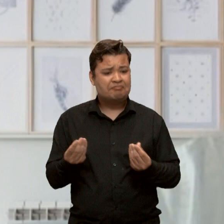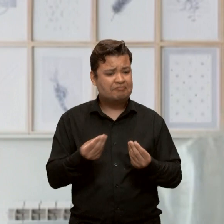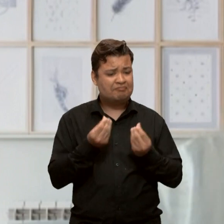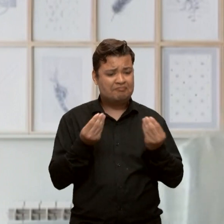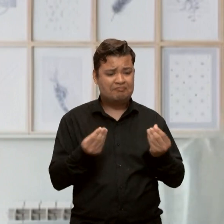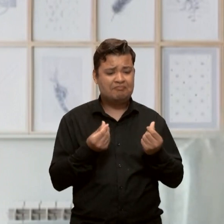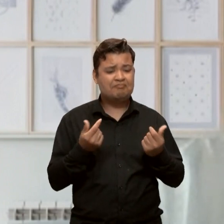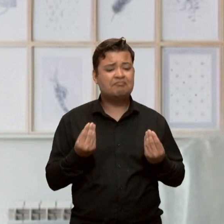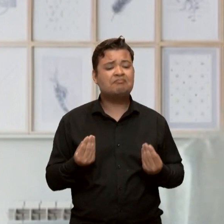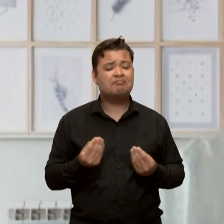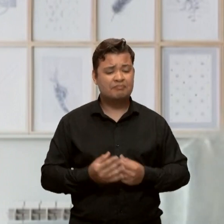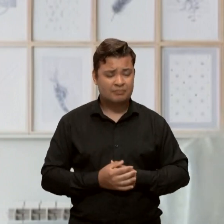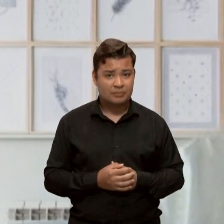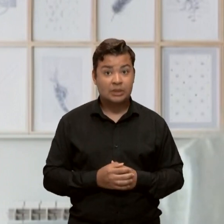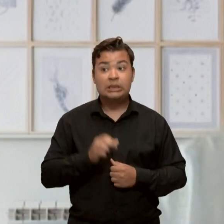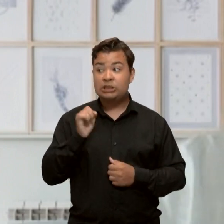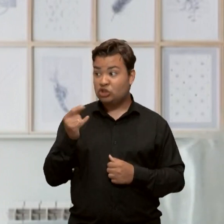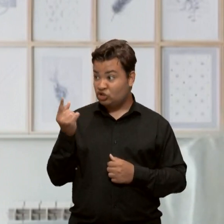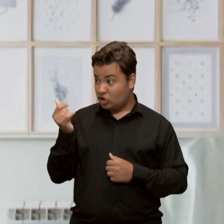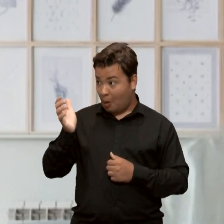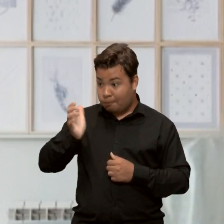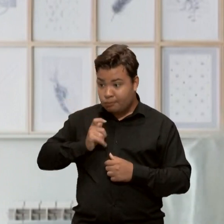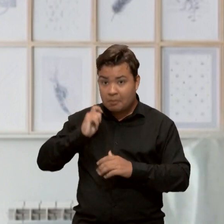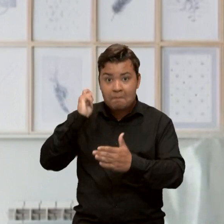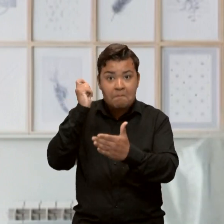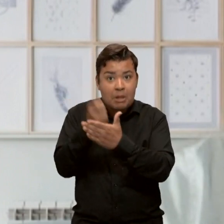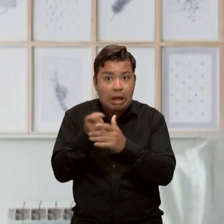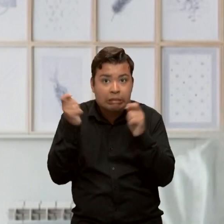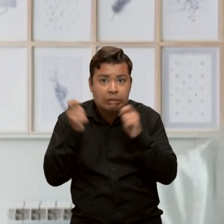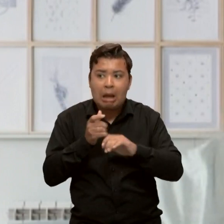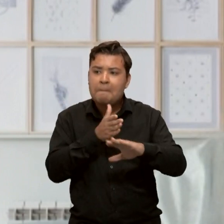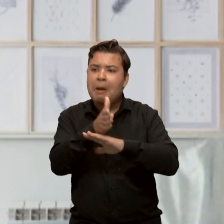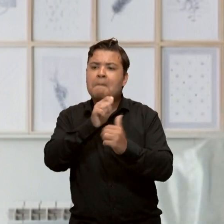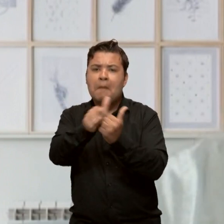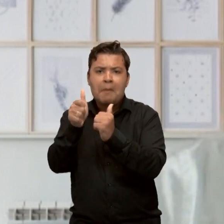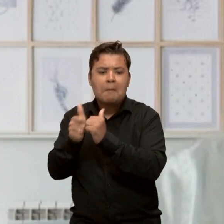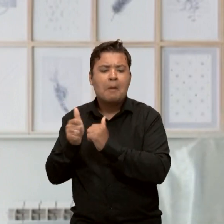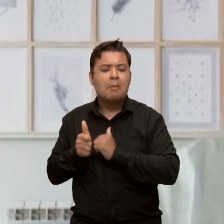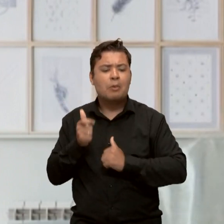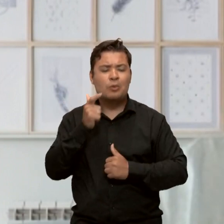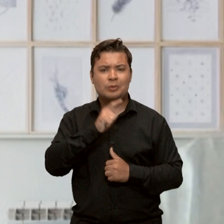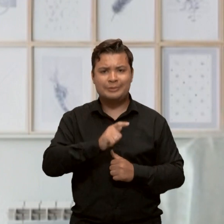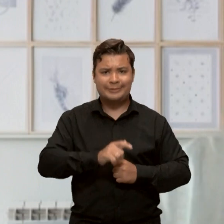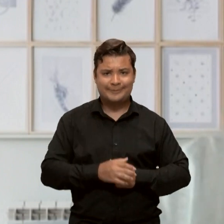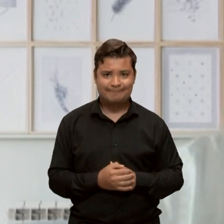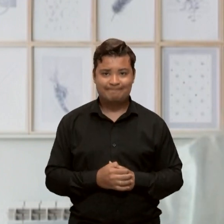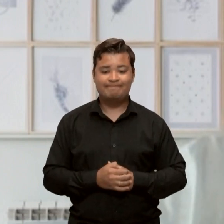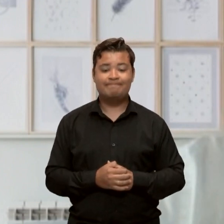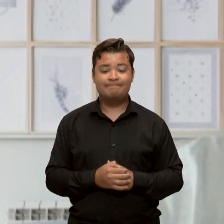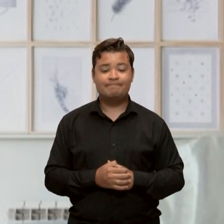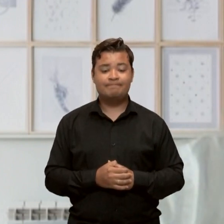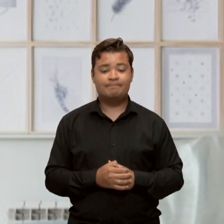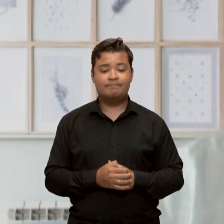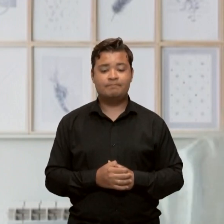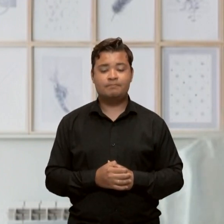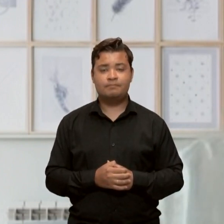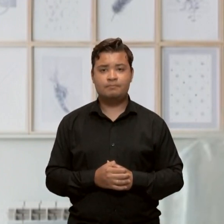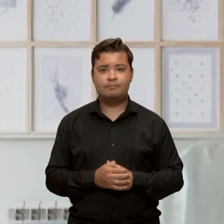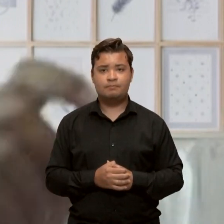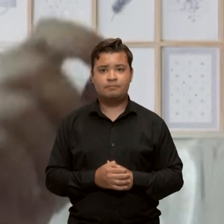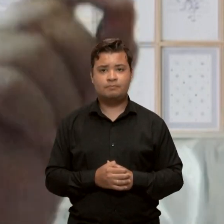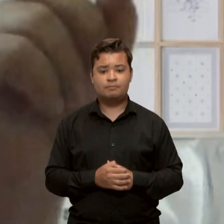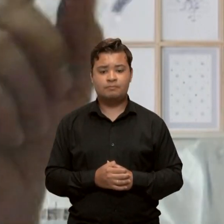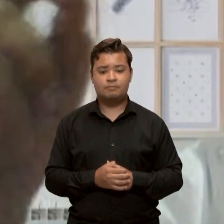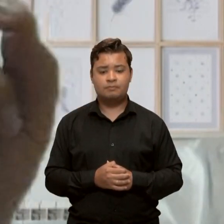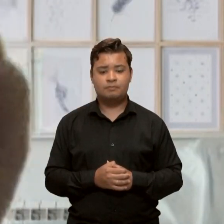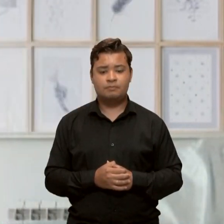acesso e pode pagar. Essas práticas elas são mercantilizadas. Então, quero chamar a atenção